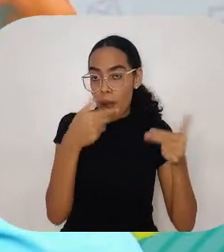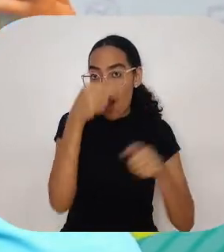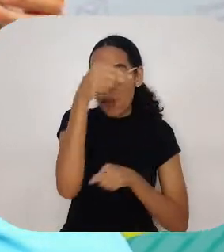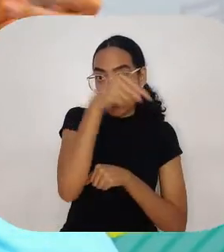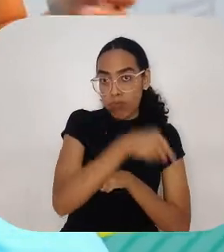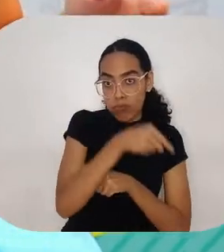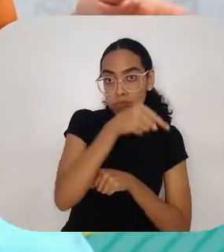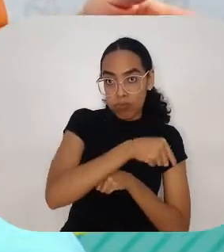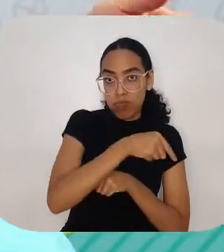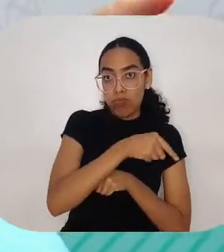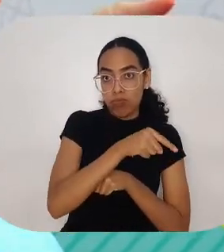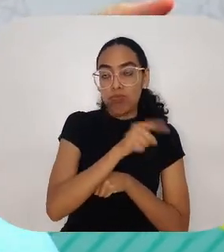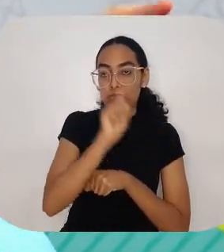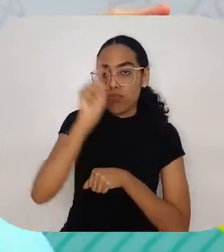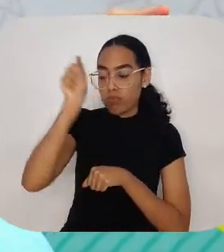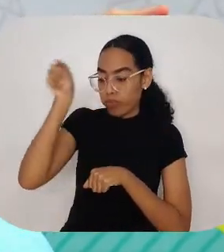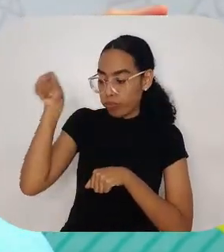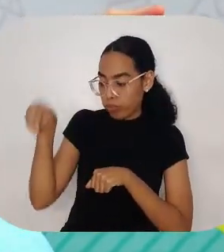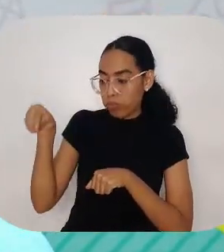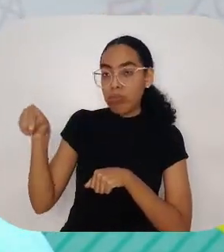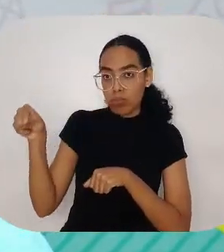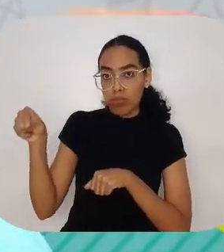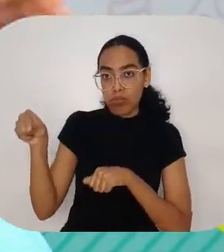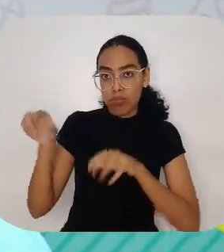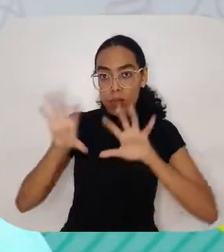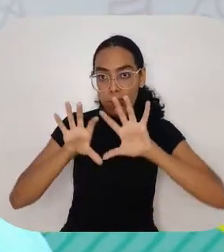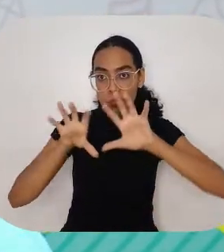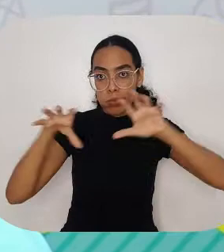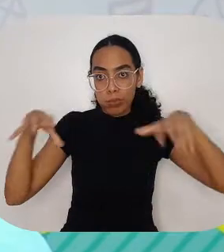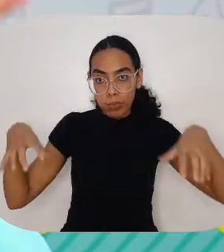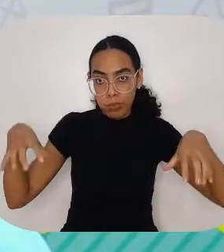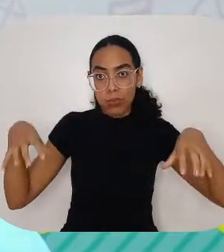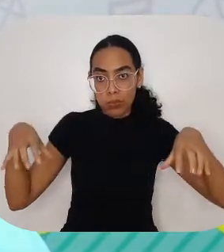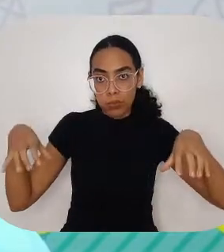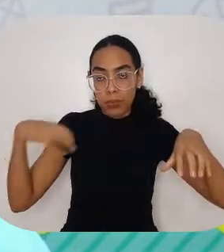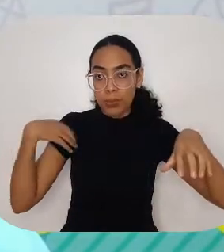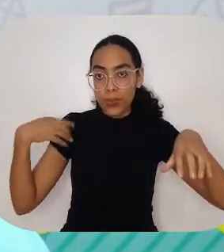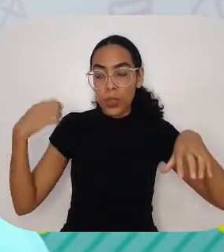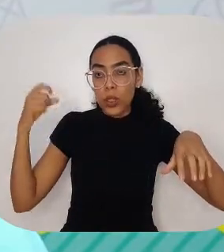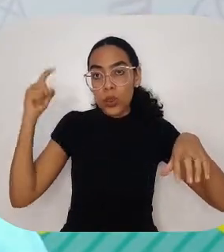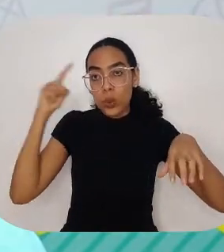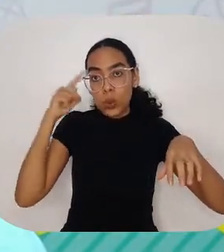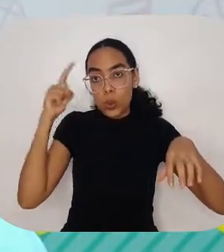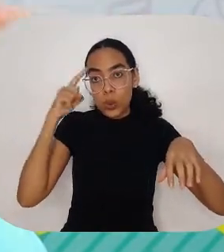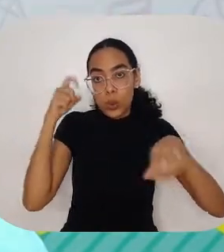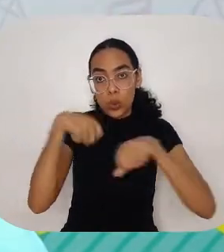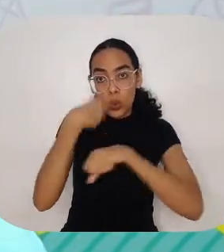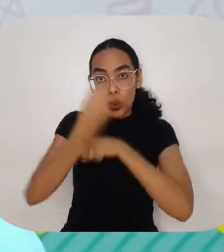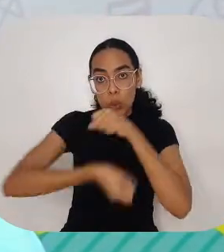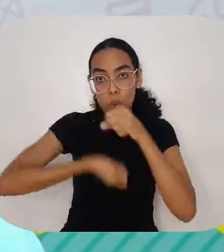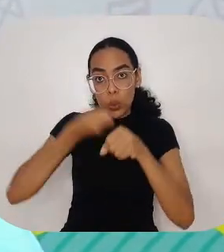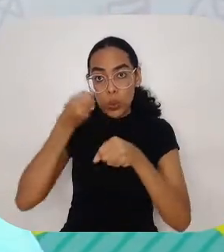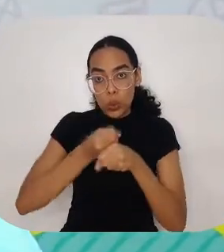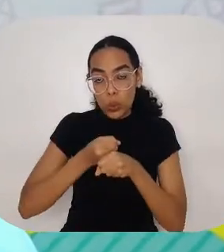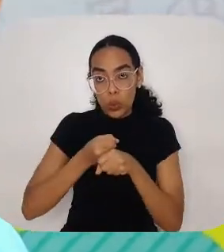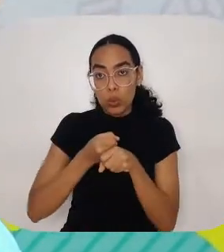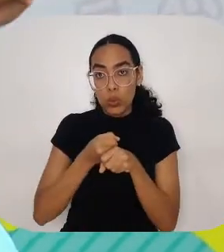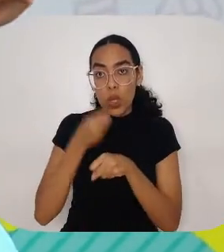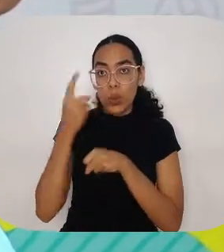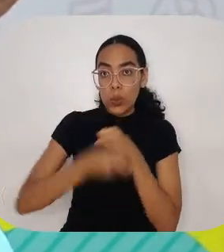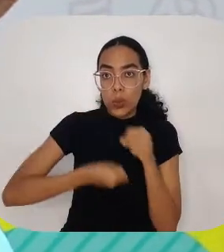os bichos do lado de lá. Cada ano, um grupo de bichos